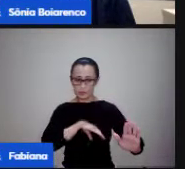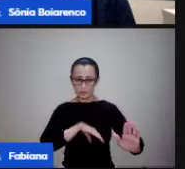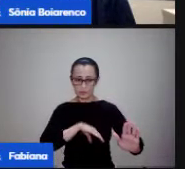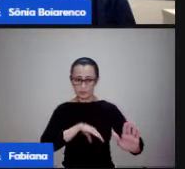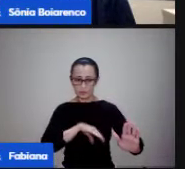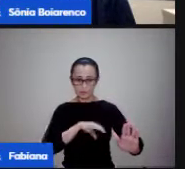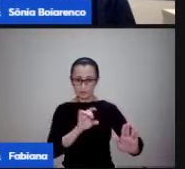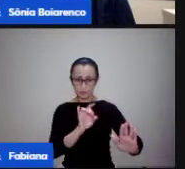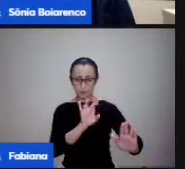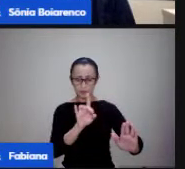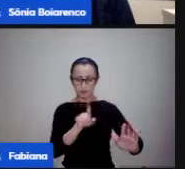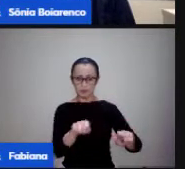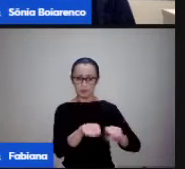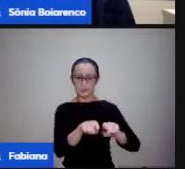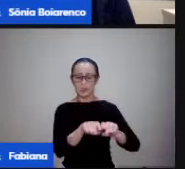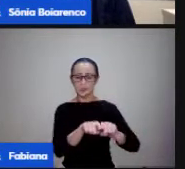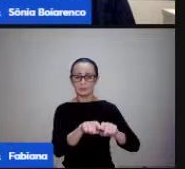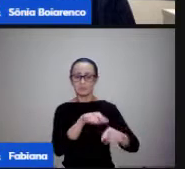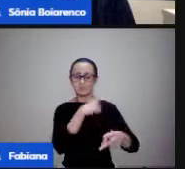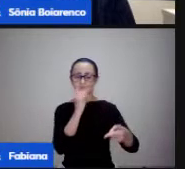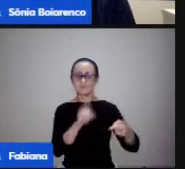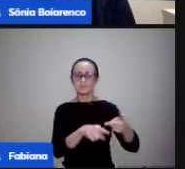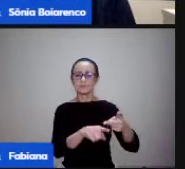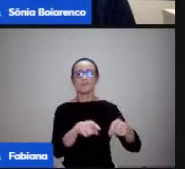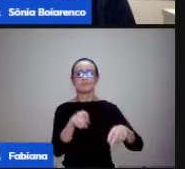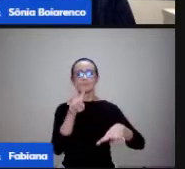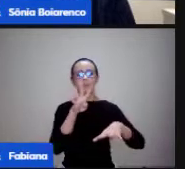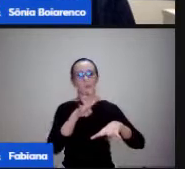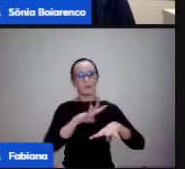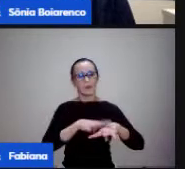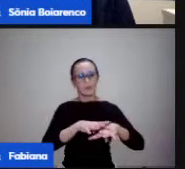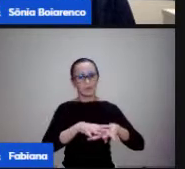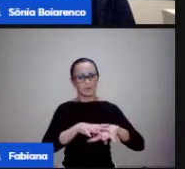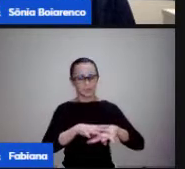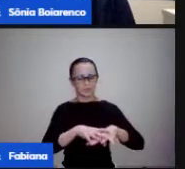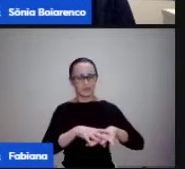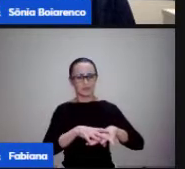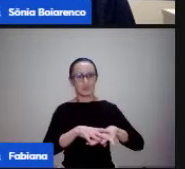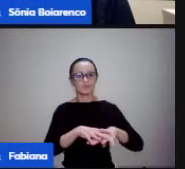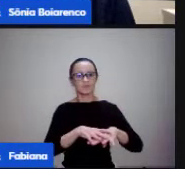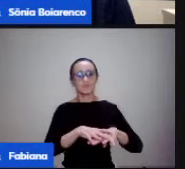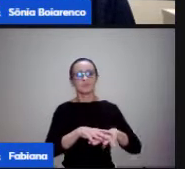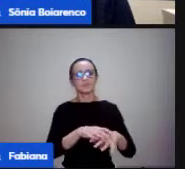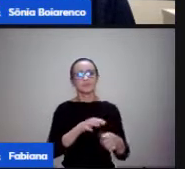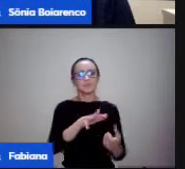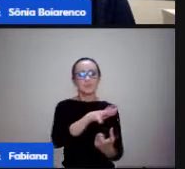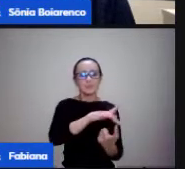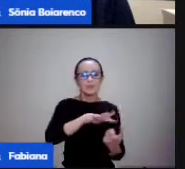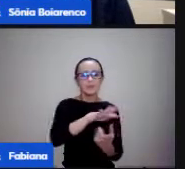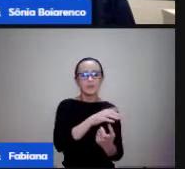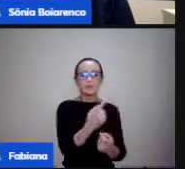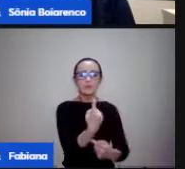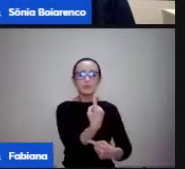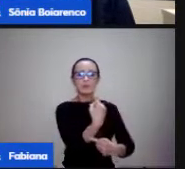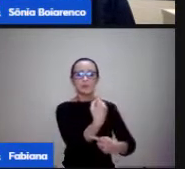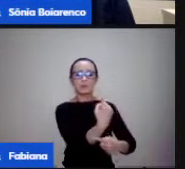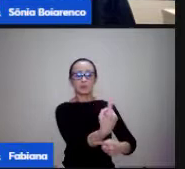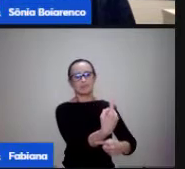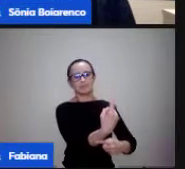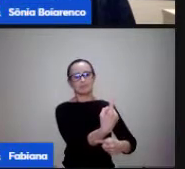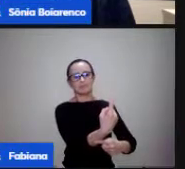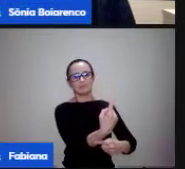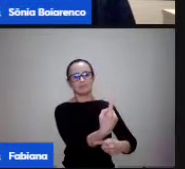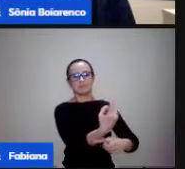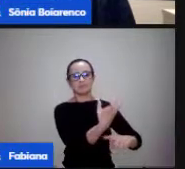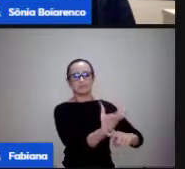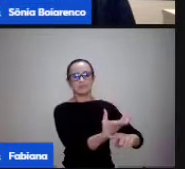mas também da matemática. Porque a Clayman não divide o letramento a um componente curricular, mas sim